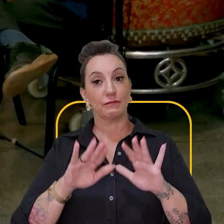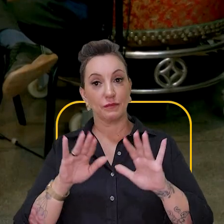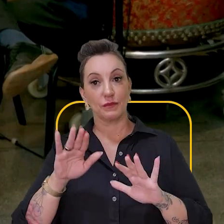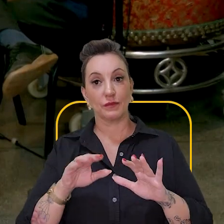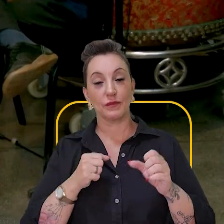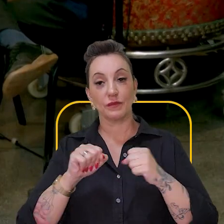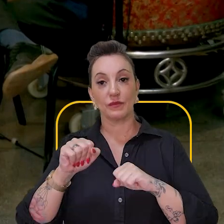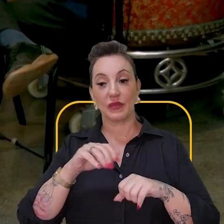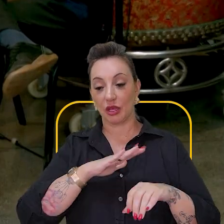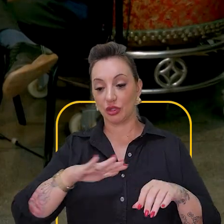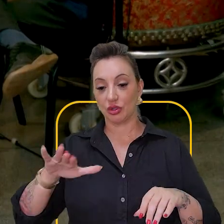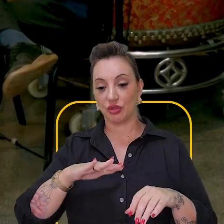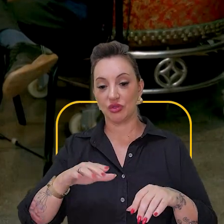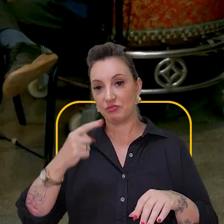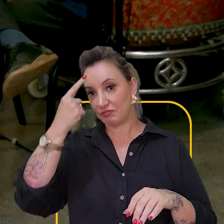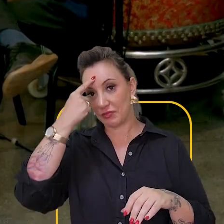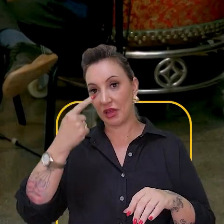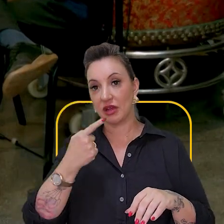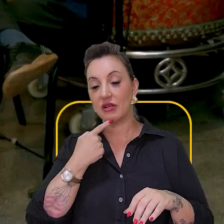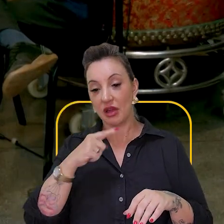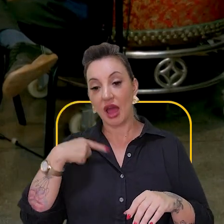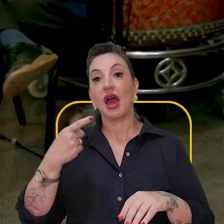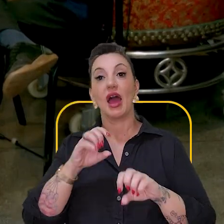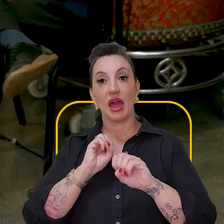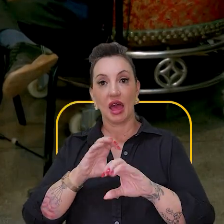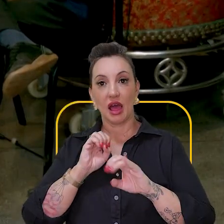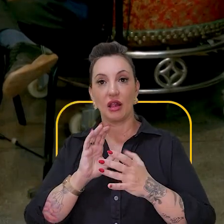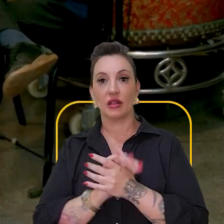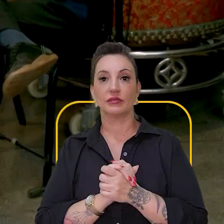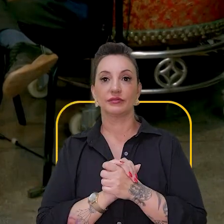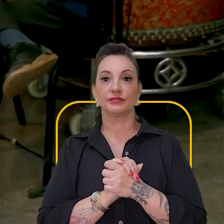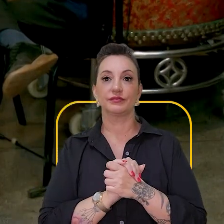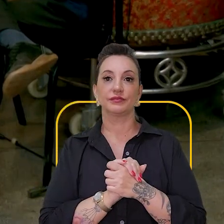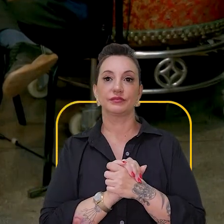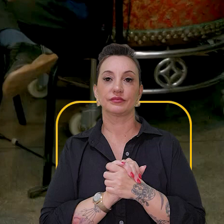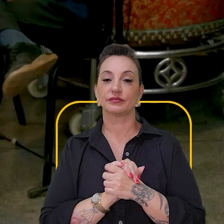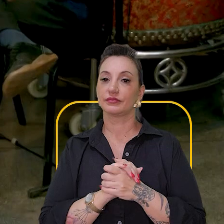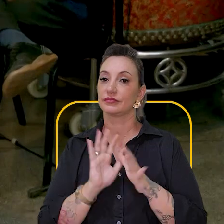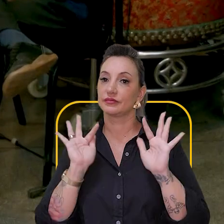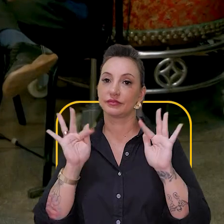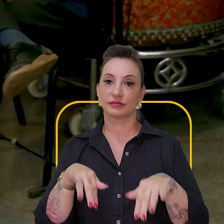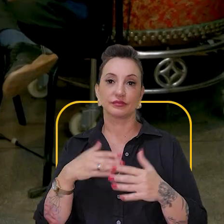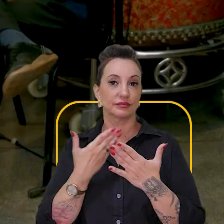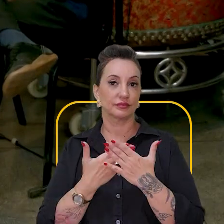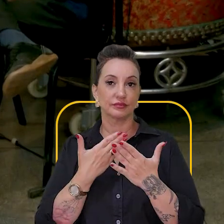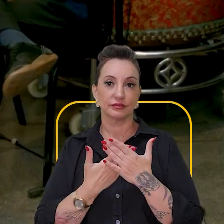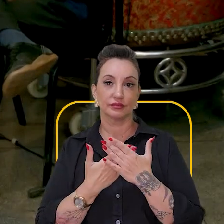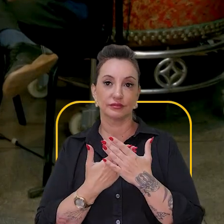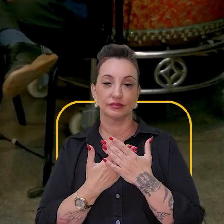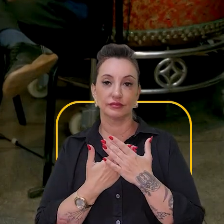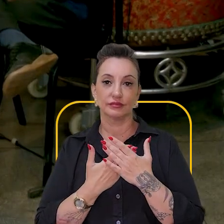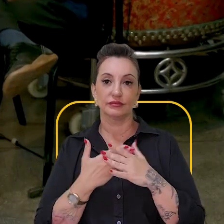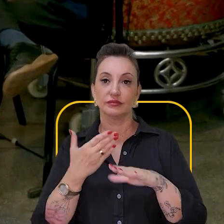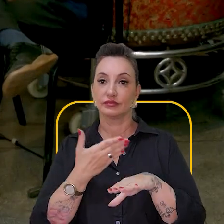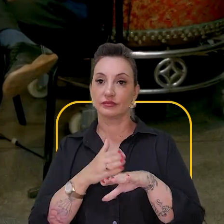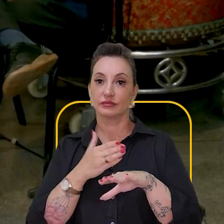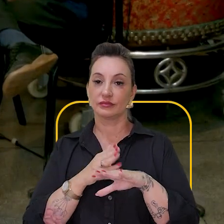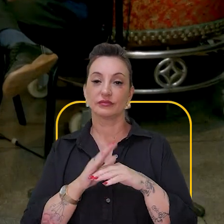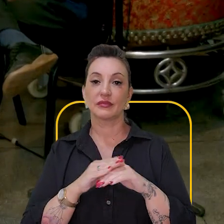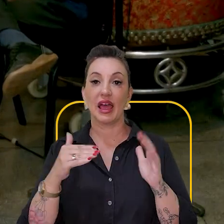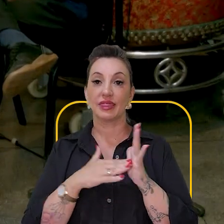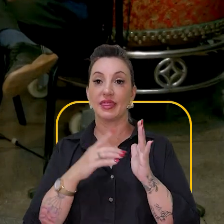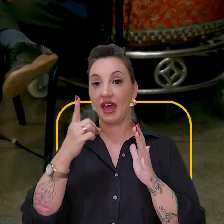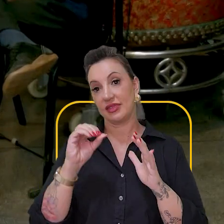vezes treinava luta de chão por uma meia hora aí eu dava aula acabava a aula e corria para treinar